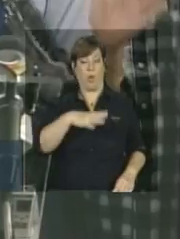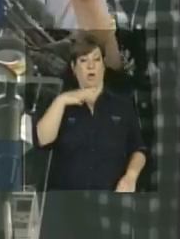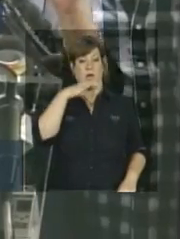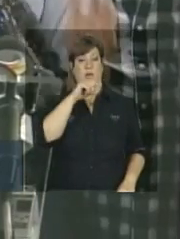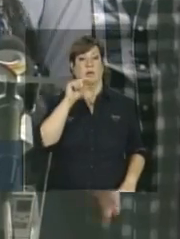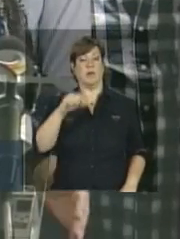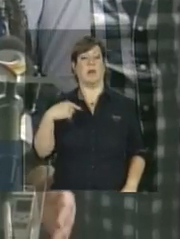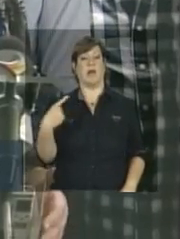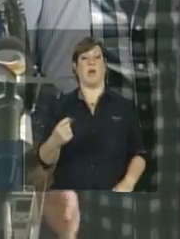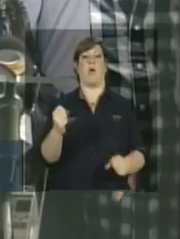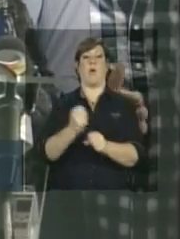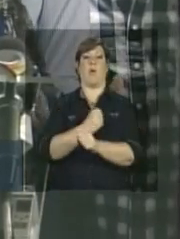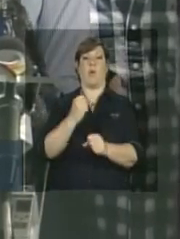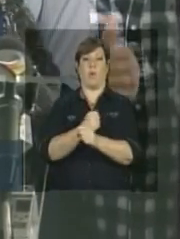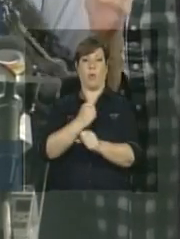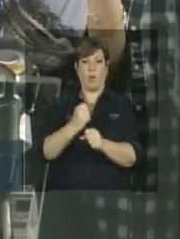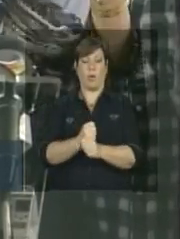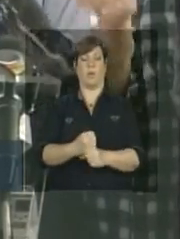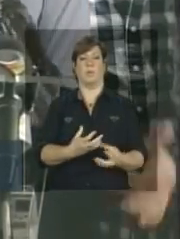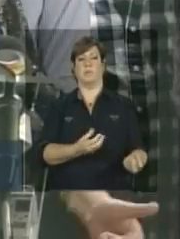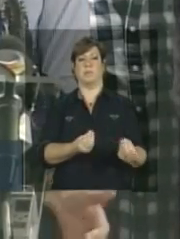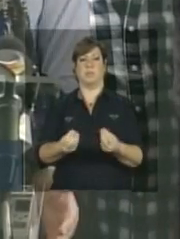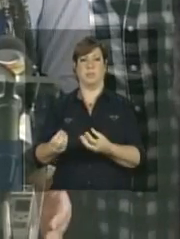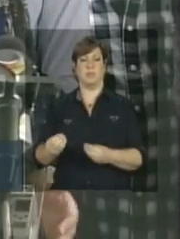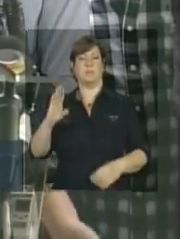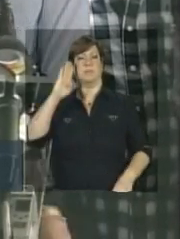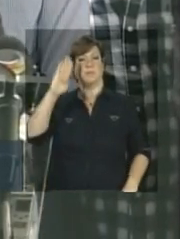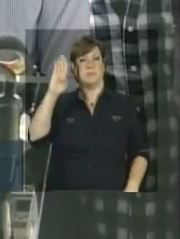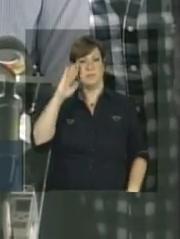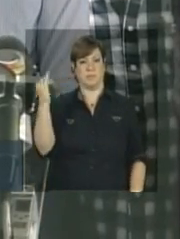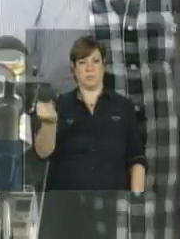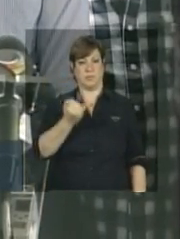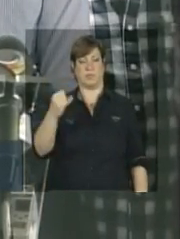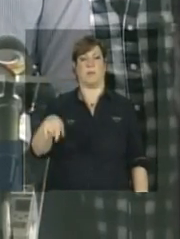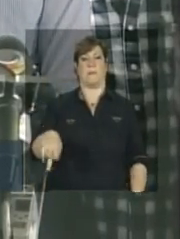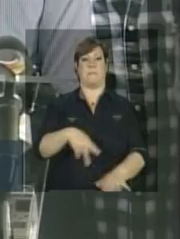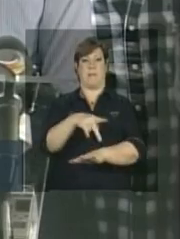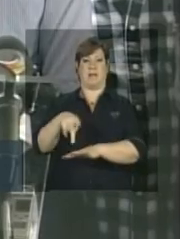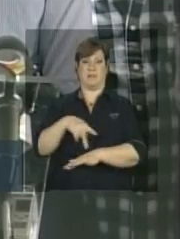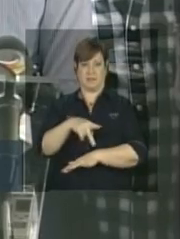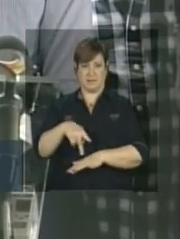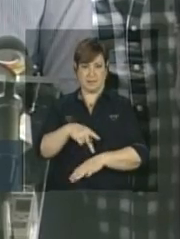que são as obras estruturantes prioritárias para o país.